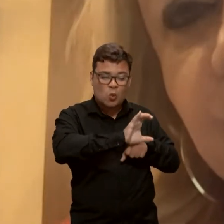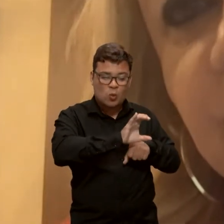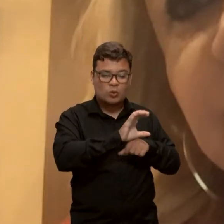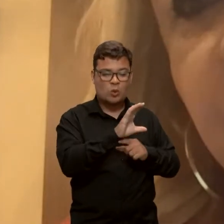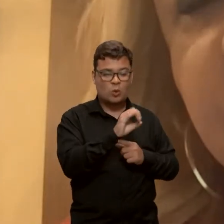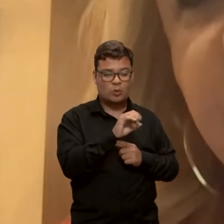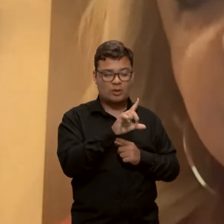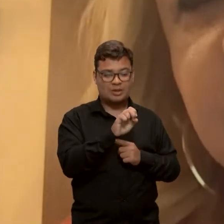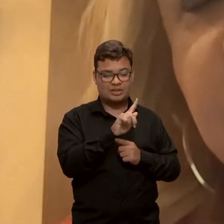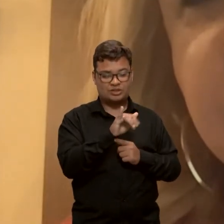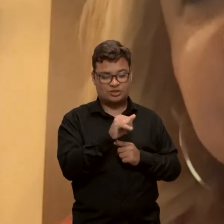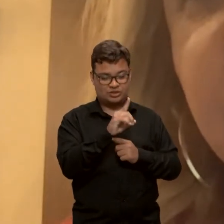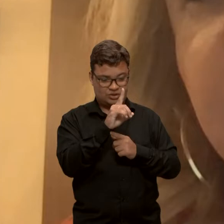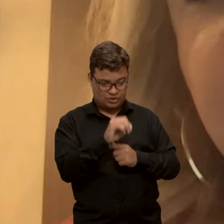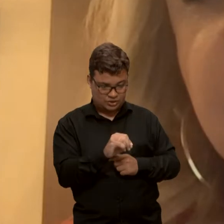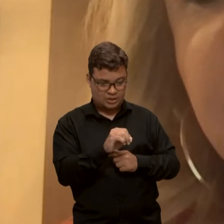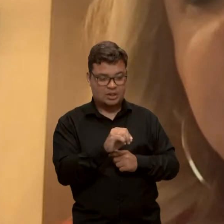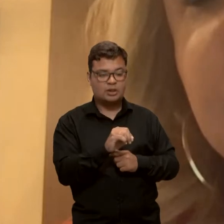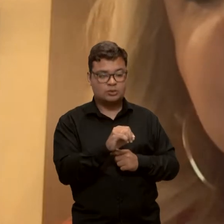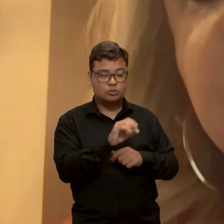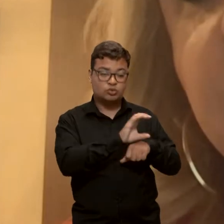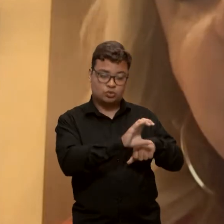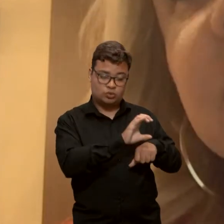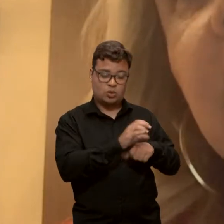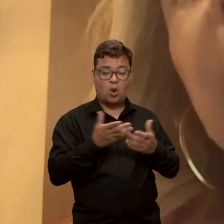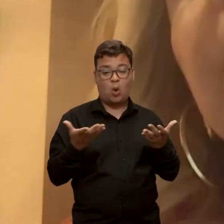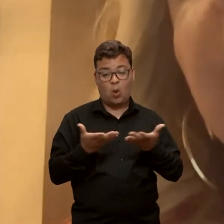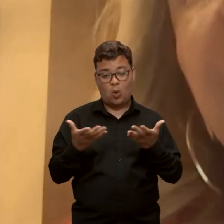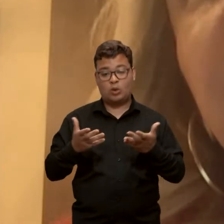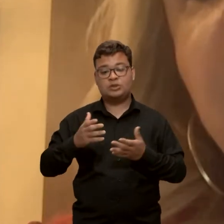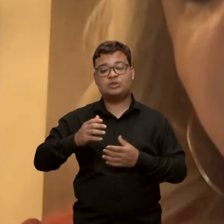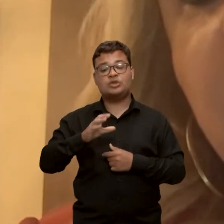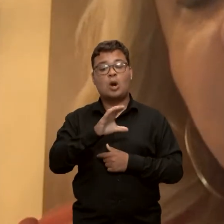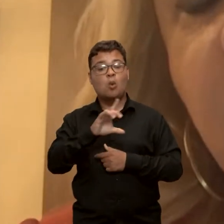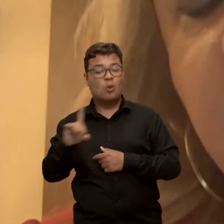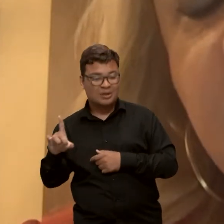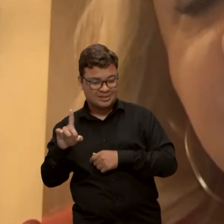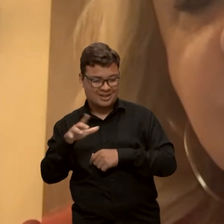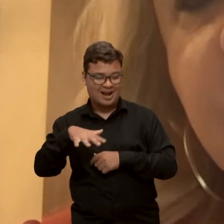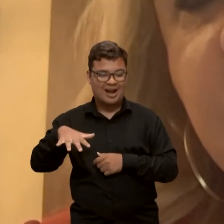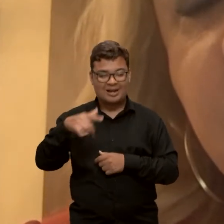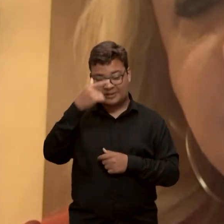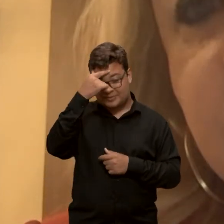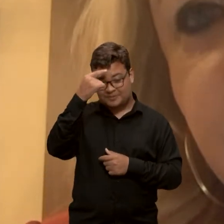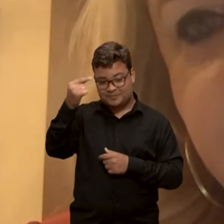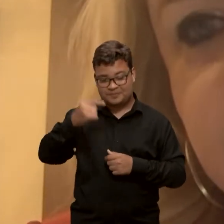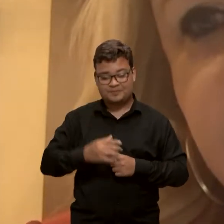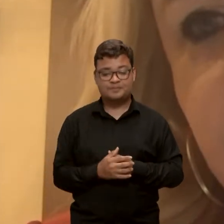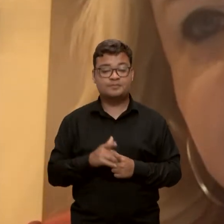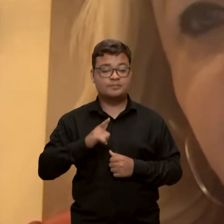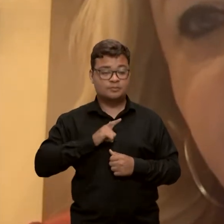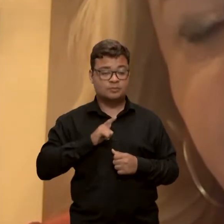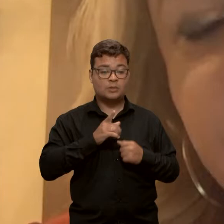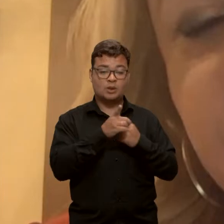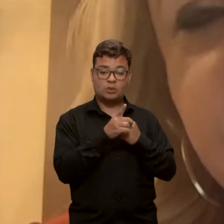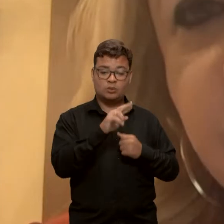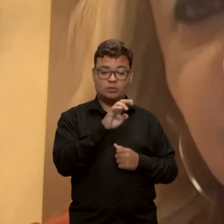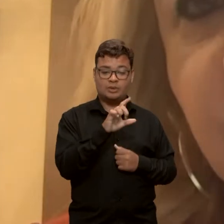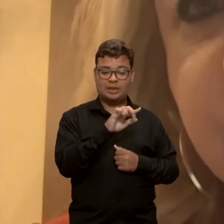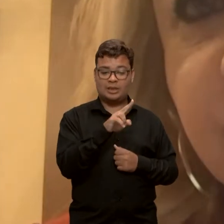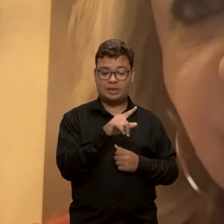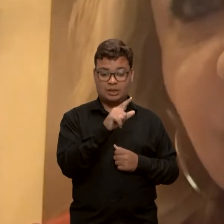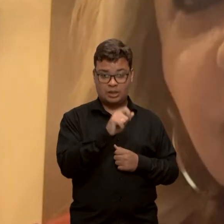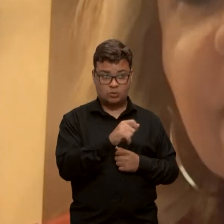colegiado de curso, hoje é coordenação de graduação. E aí a doutora Eleusa era presidente na época,